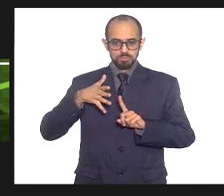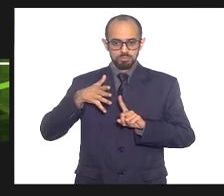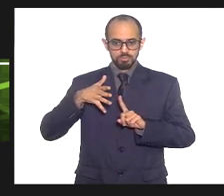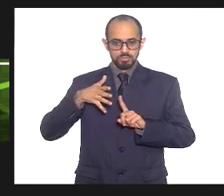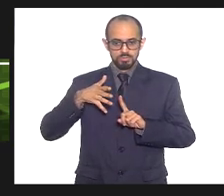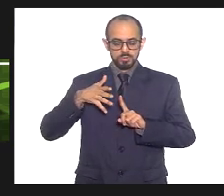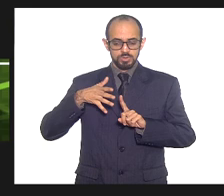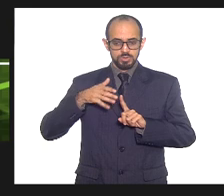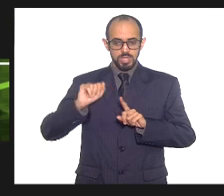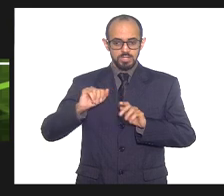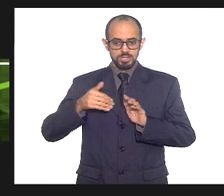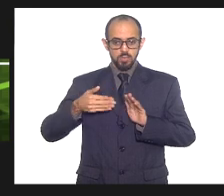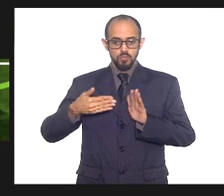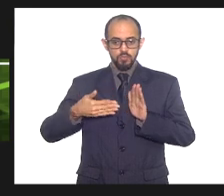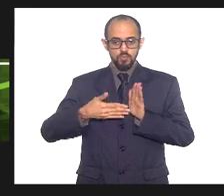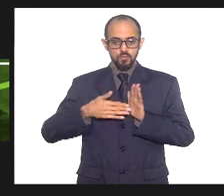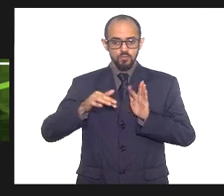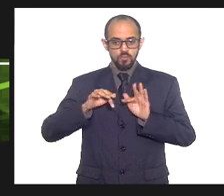penúltima